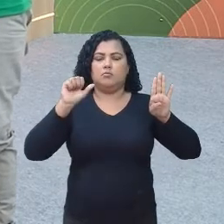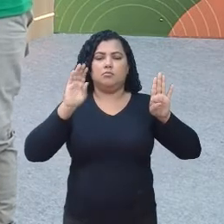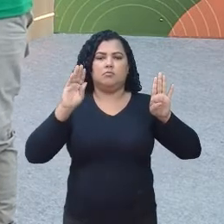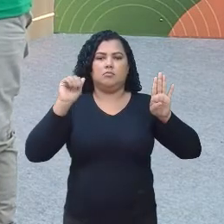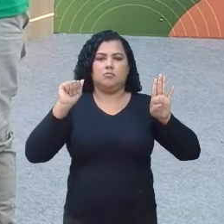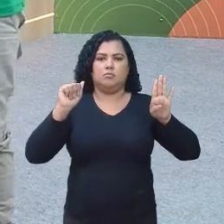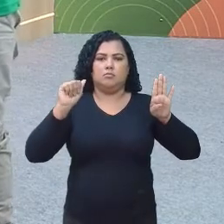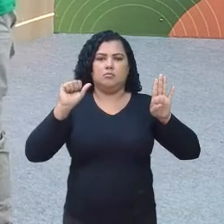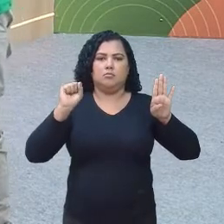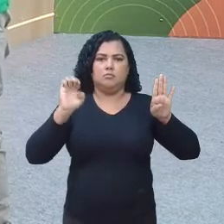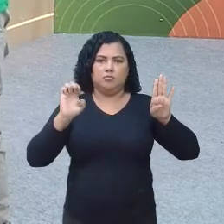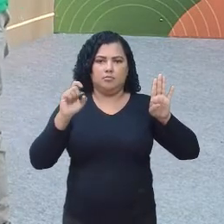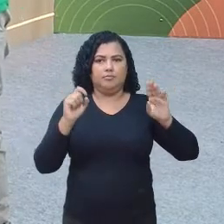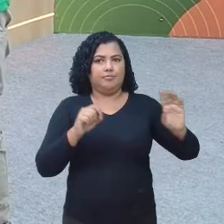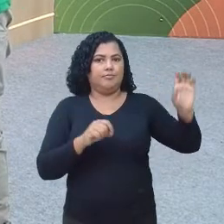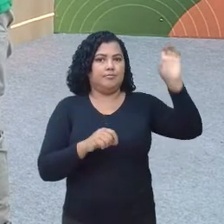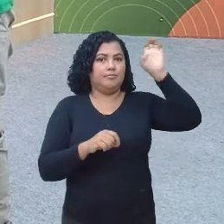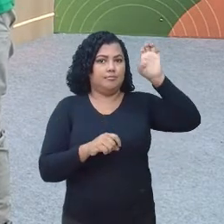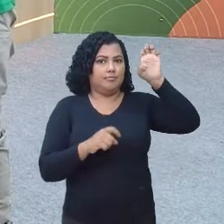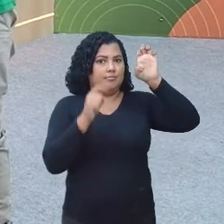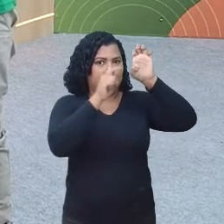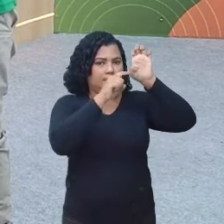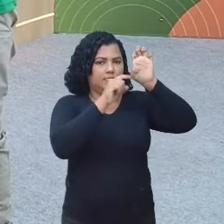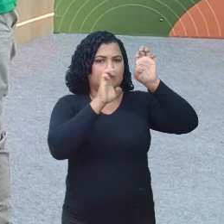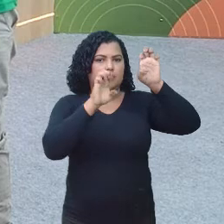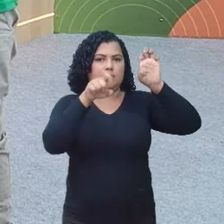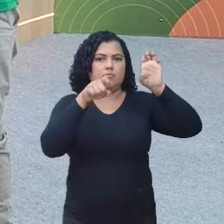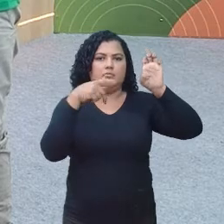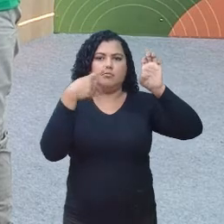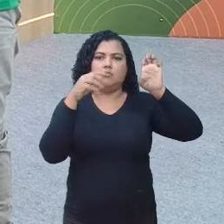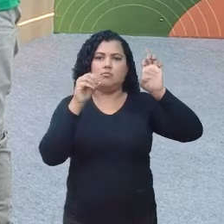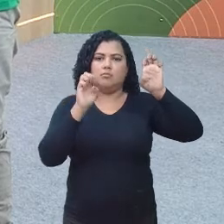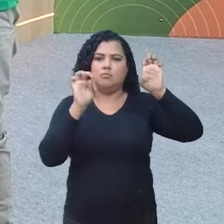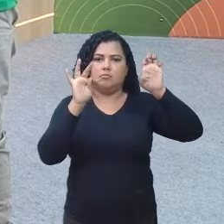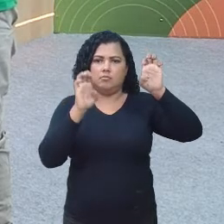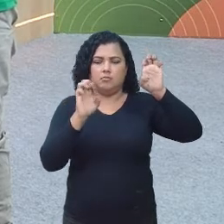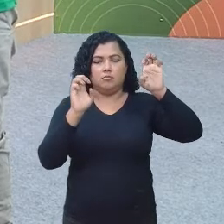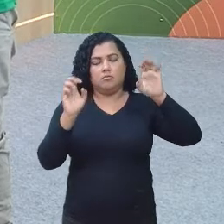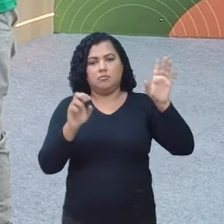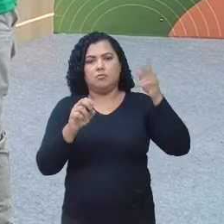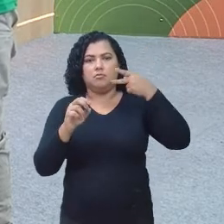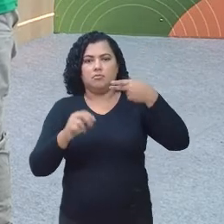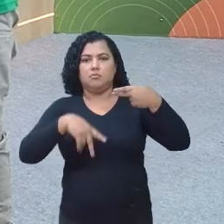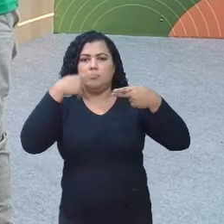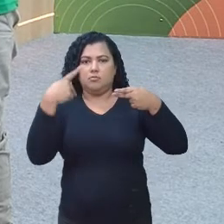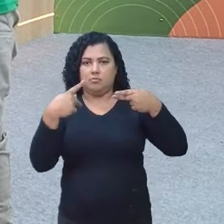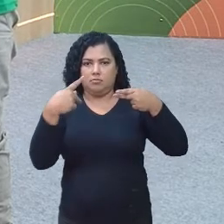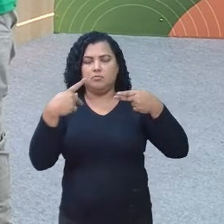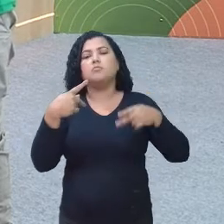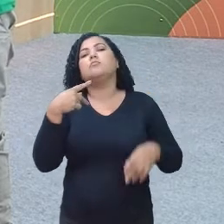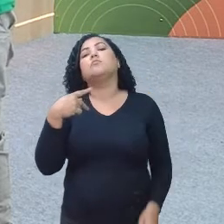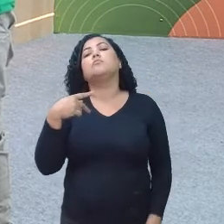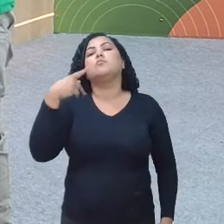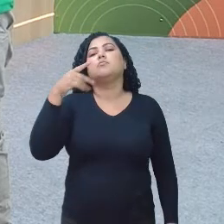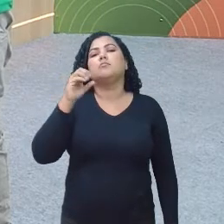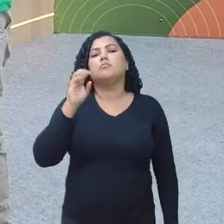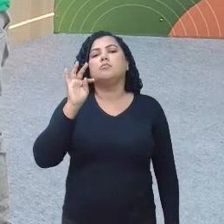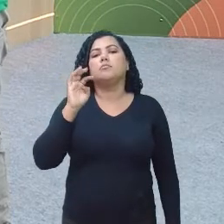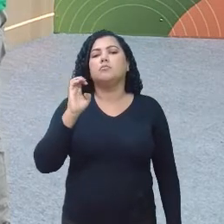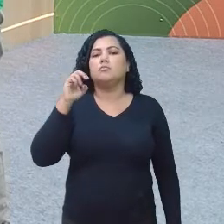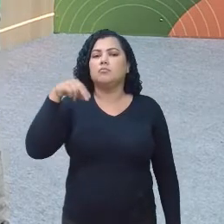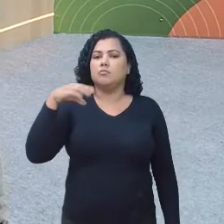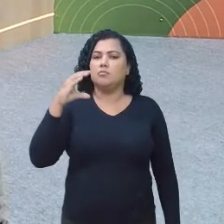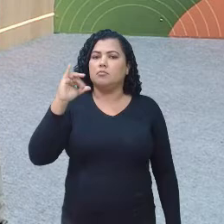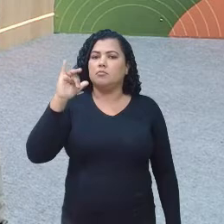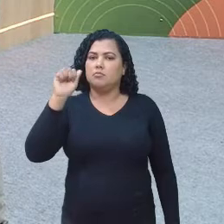tá certo? Então, para a gente relembrar um pouco das propriedades que dão a noção de potenciação, eu